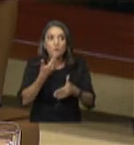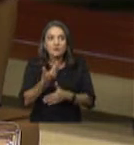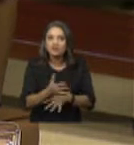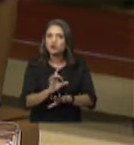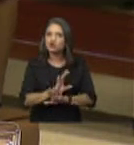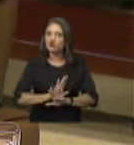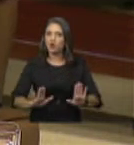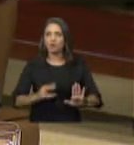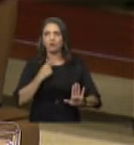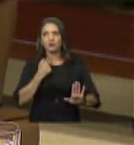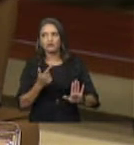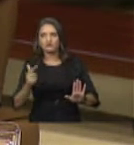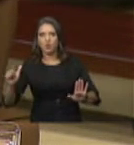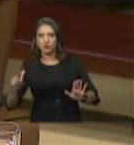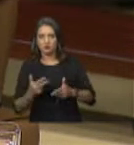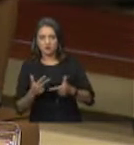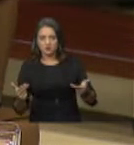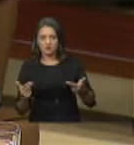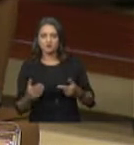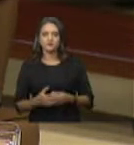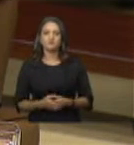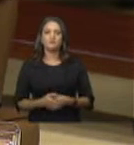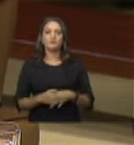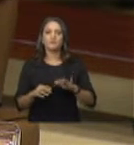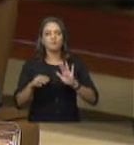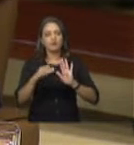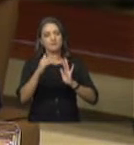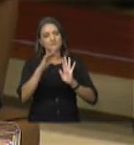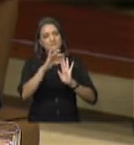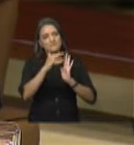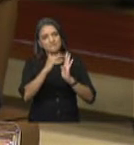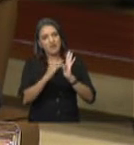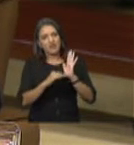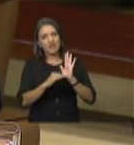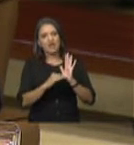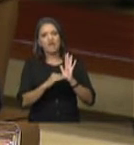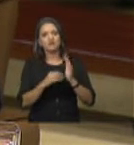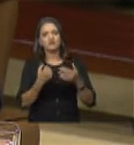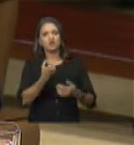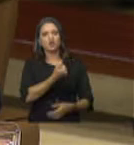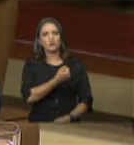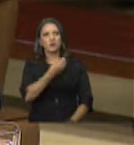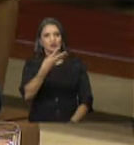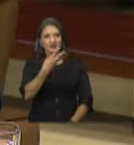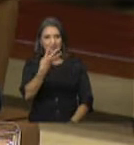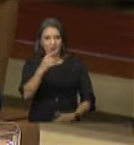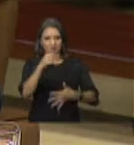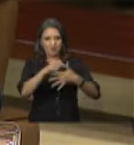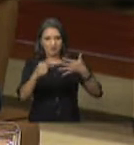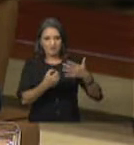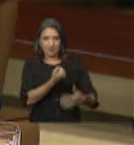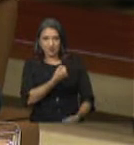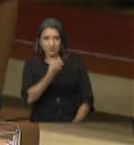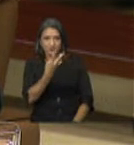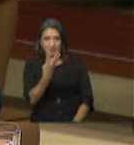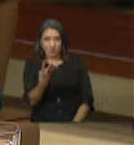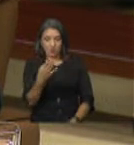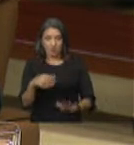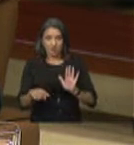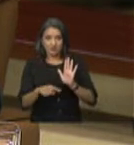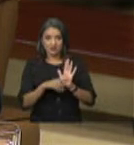linha c da do item 34 da petição inicial